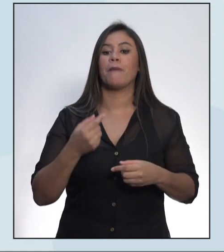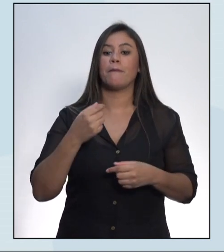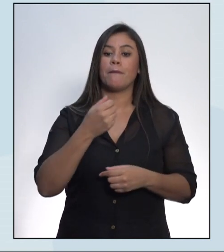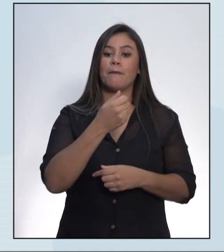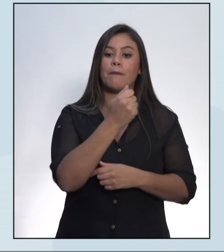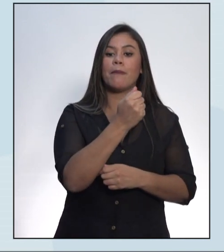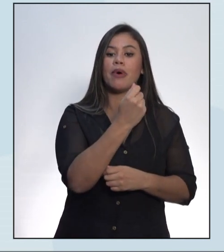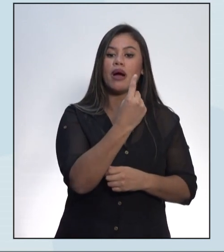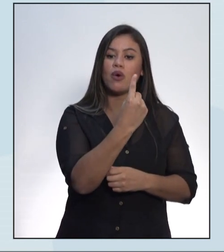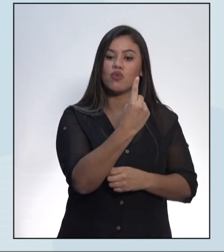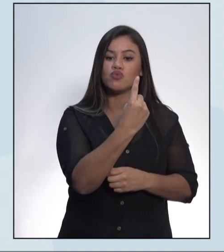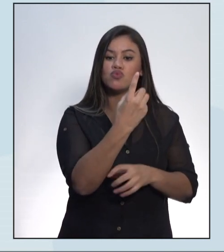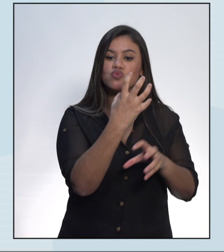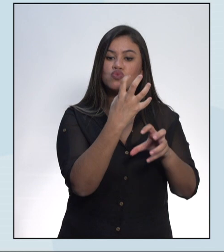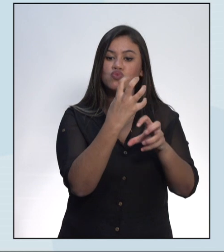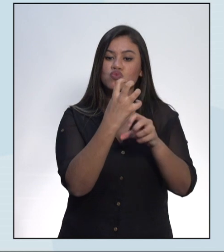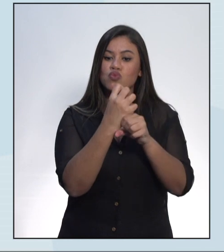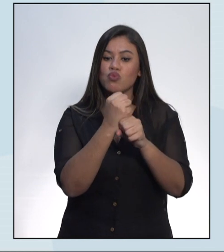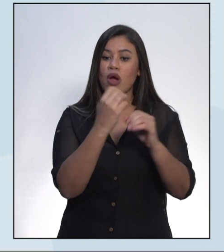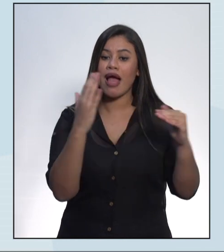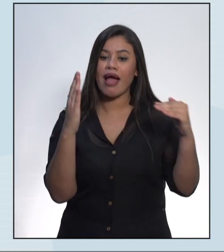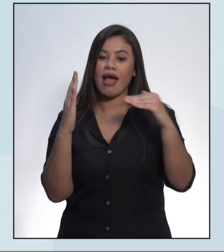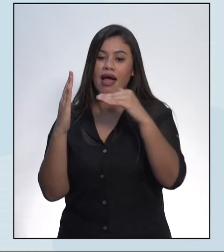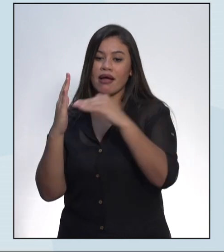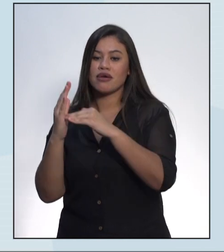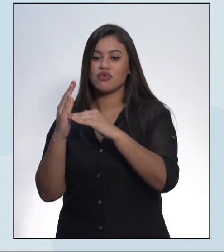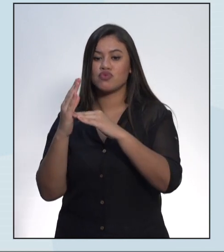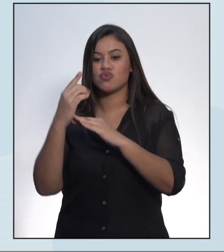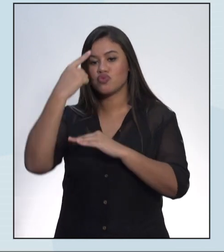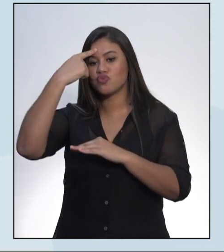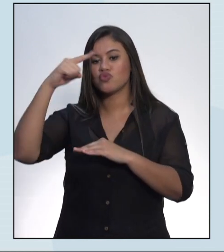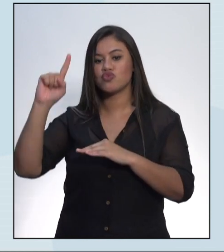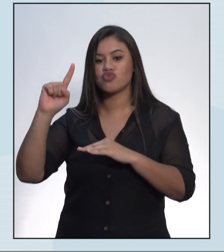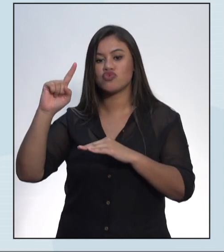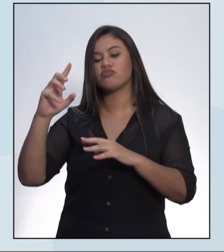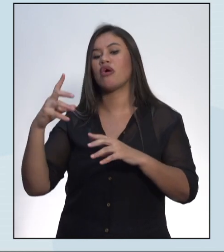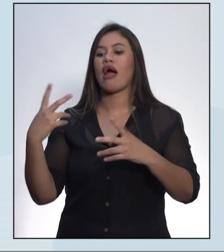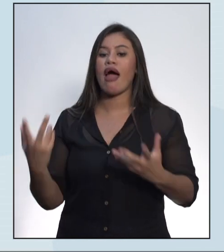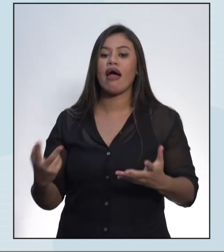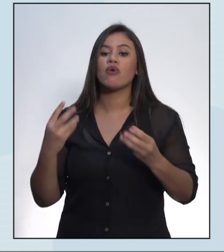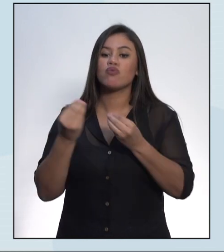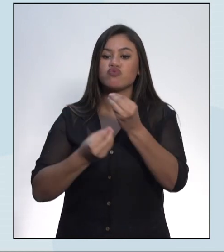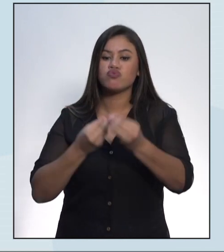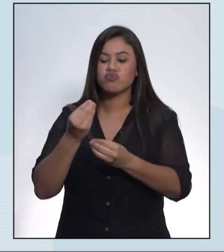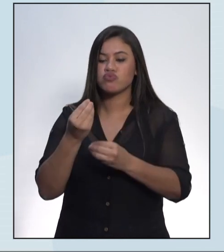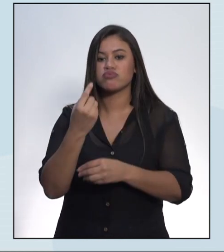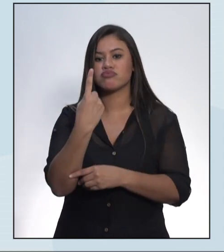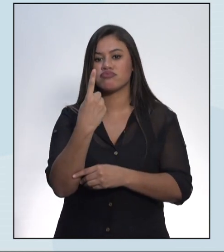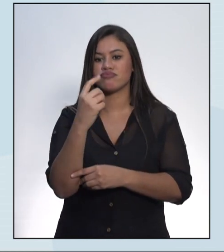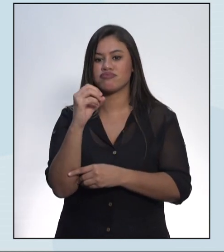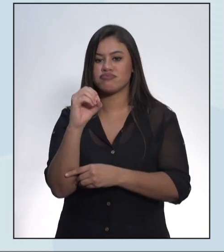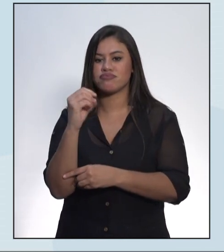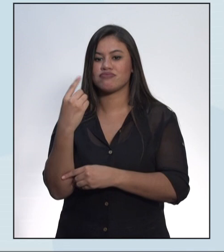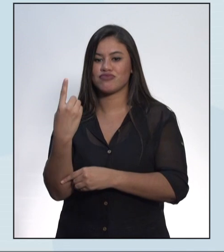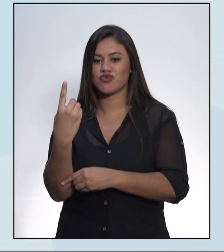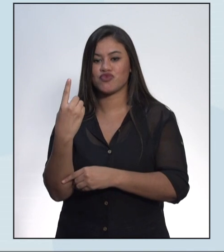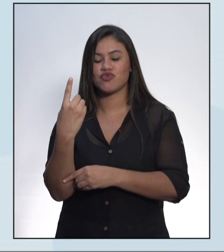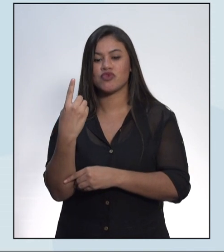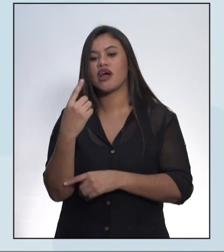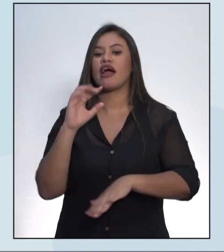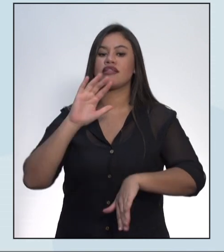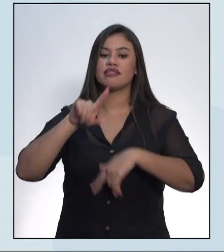termo, somou com o último e foi dando sempre 101, até 50 mais 51. Então